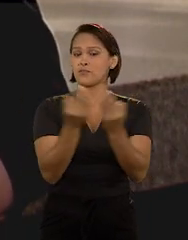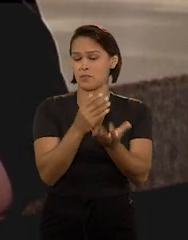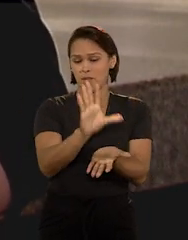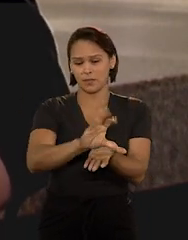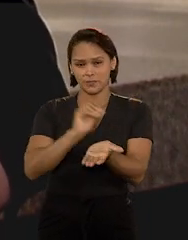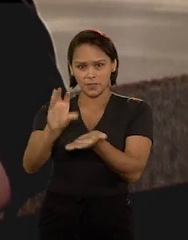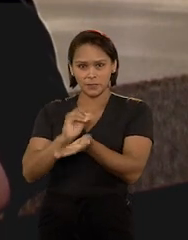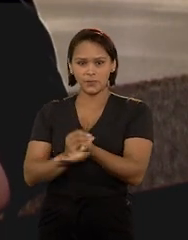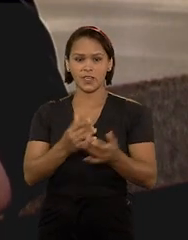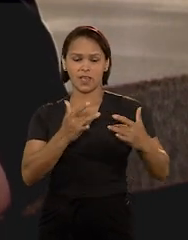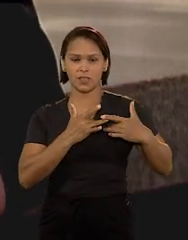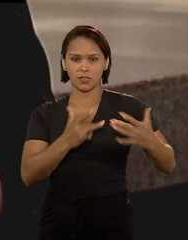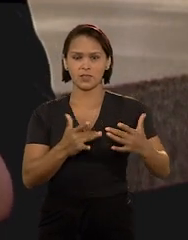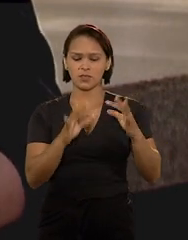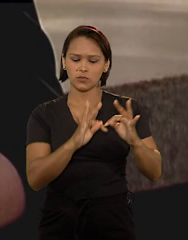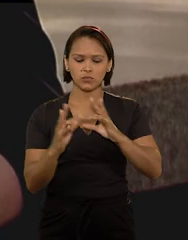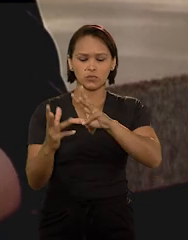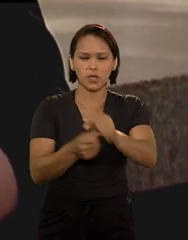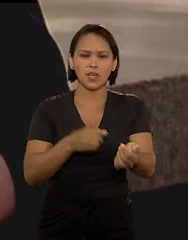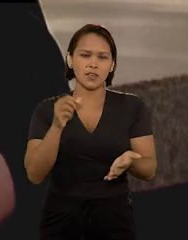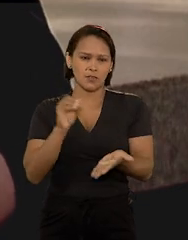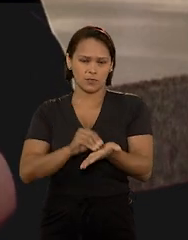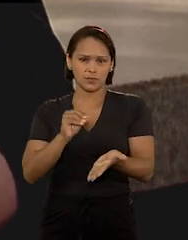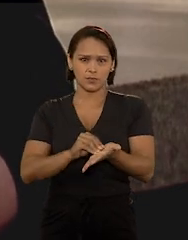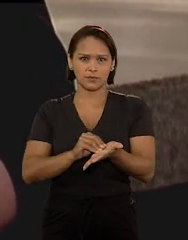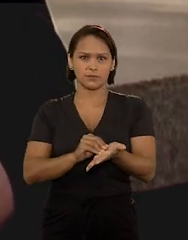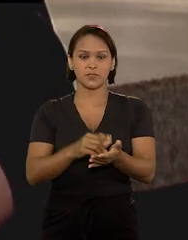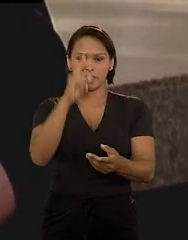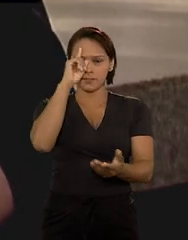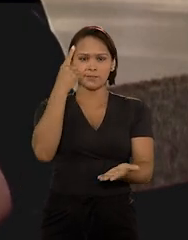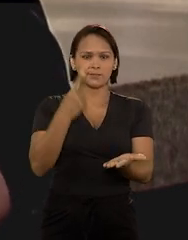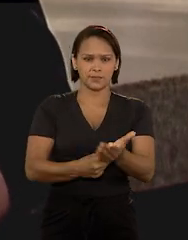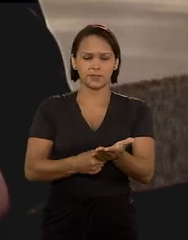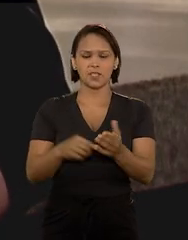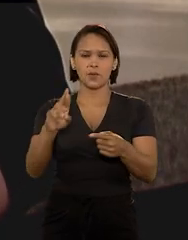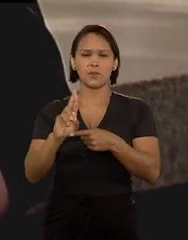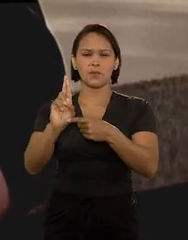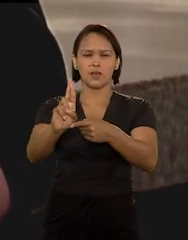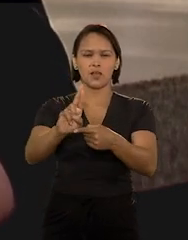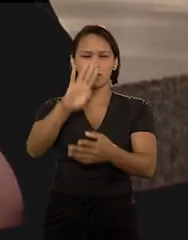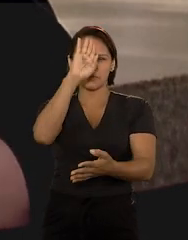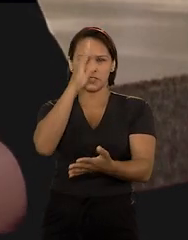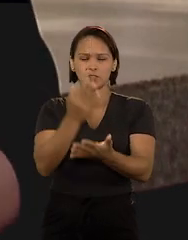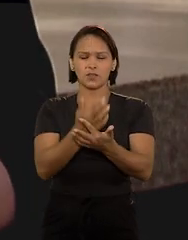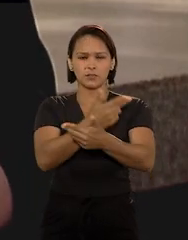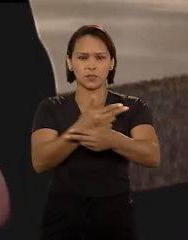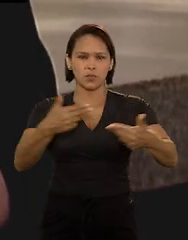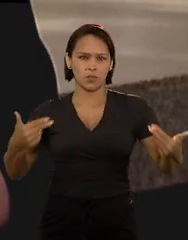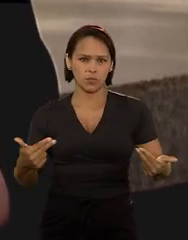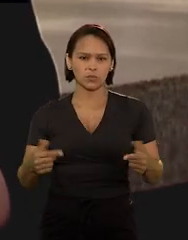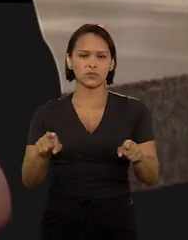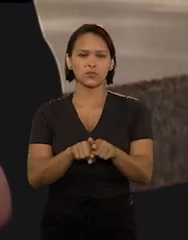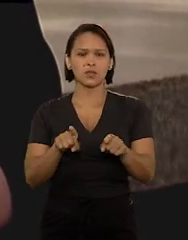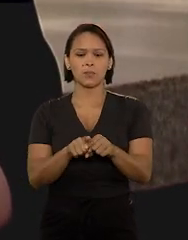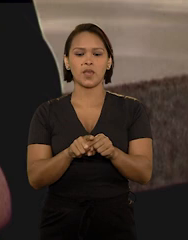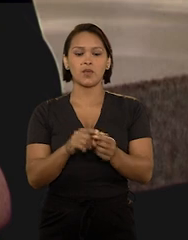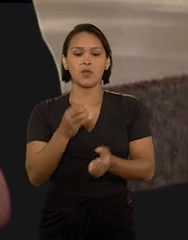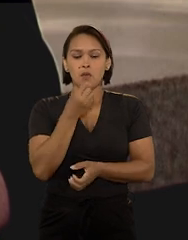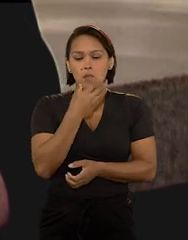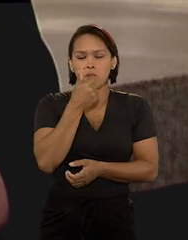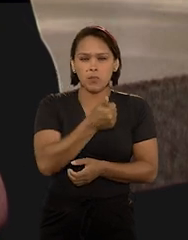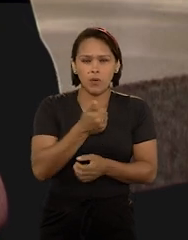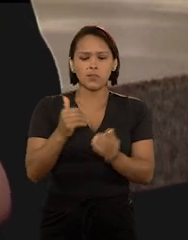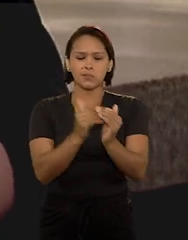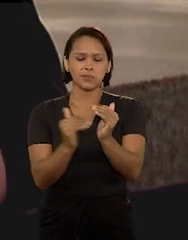conseguiu arrecadar em doações o restante do valor necessário. Na decisão, o relator considerou, entre outros elementos, os